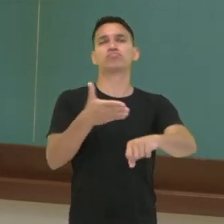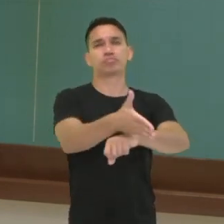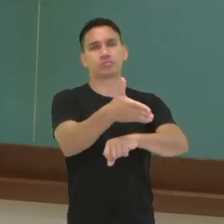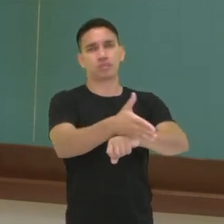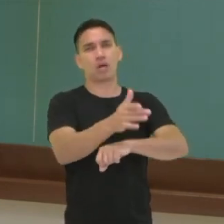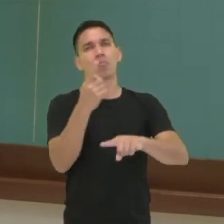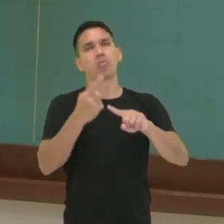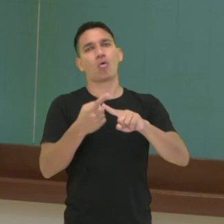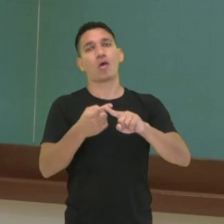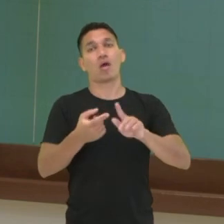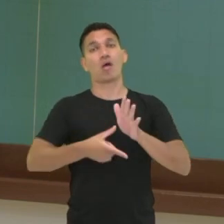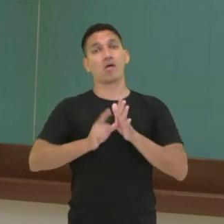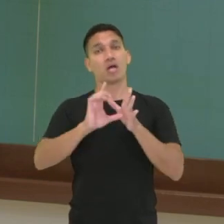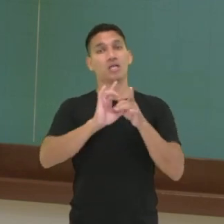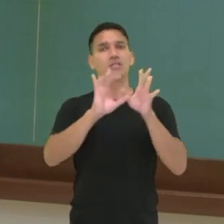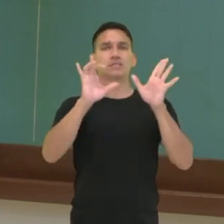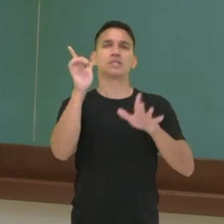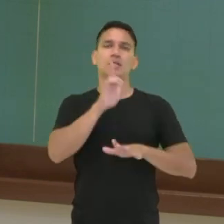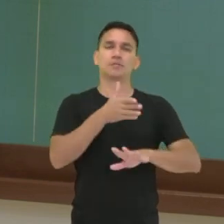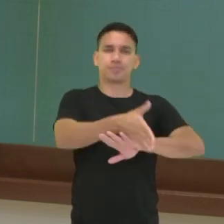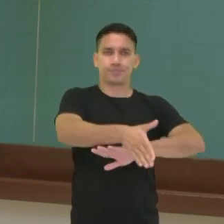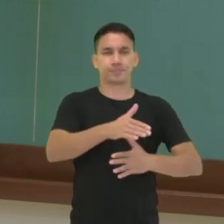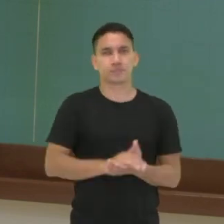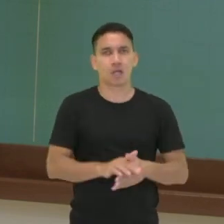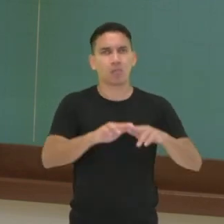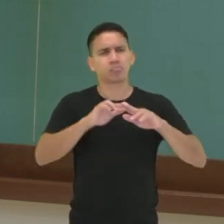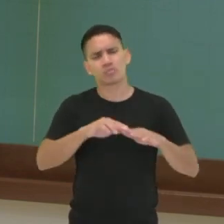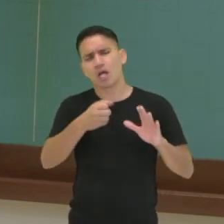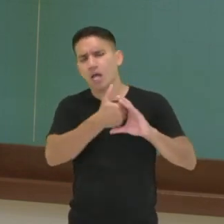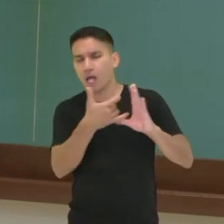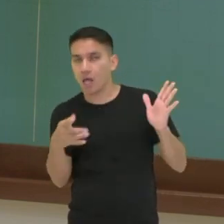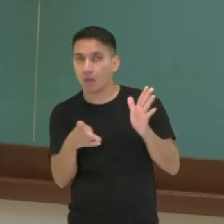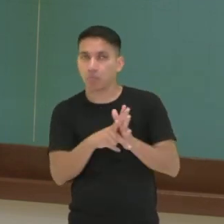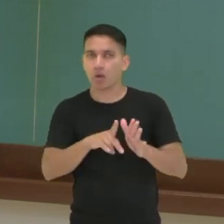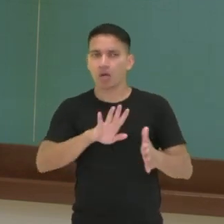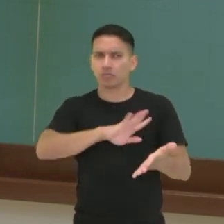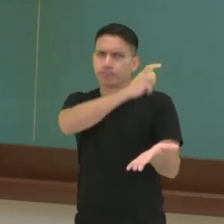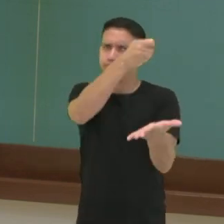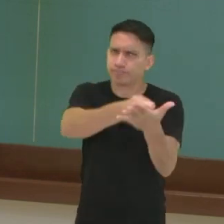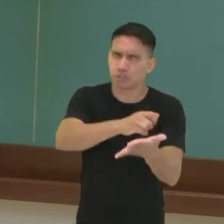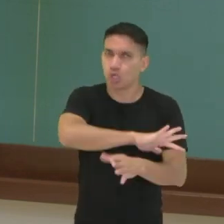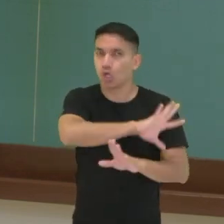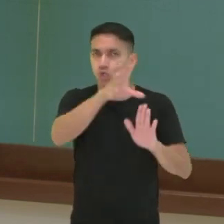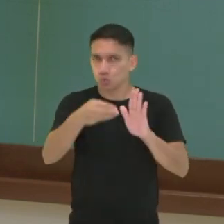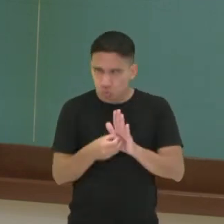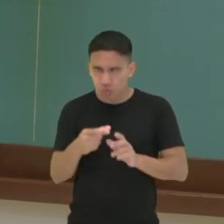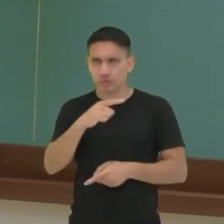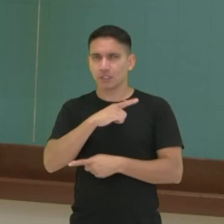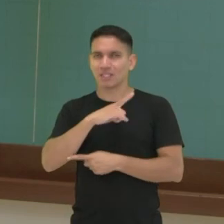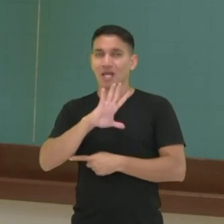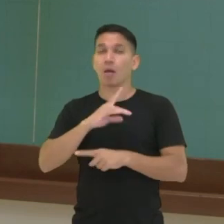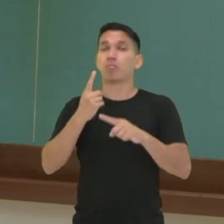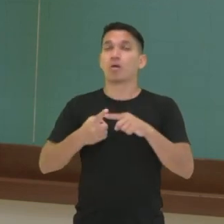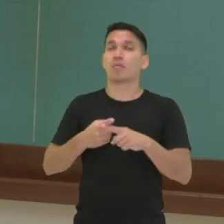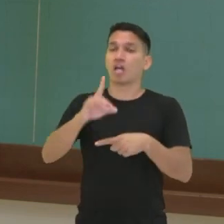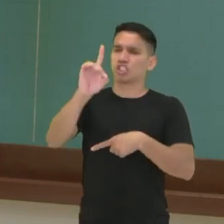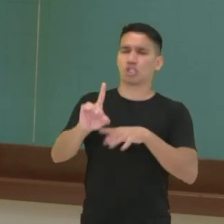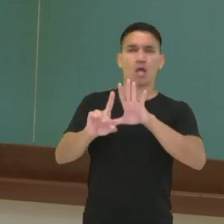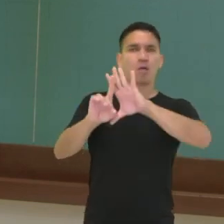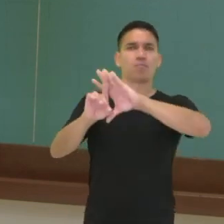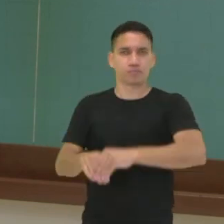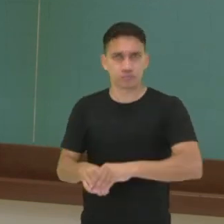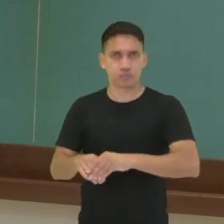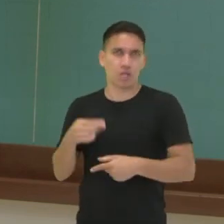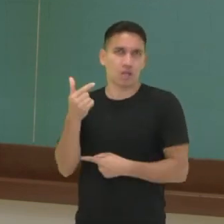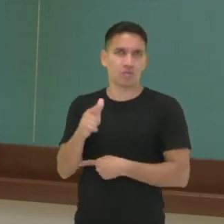para participar. A característica dos regimes totalitários é a supressão das liberdades e direitos. E, ao contrário,